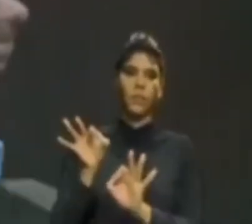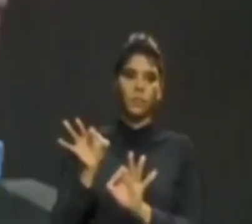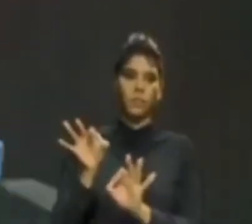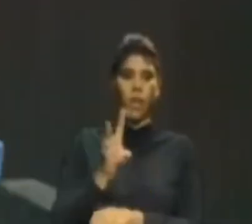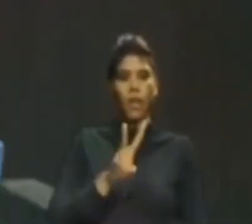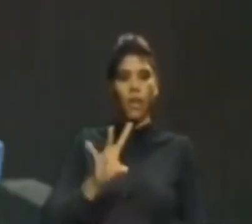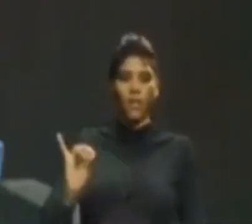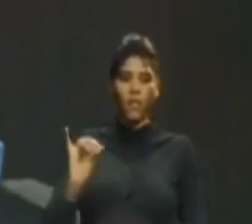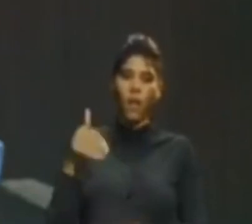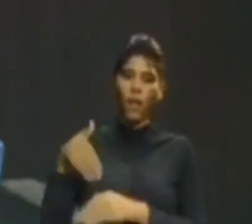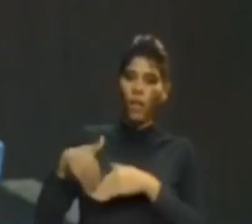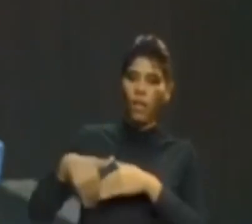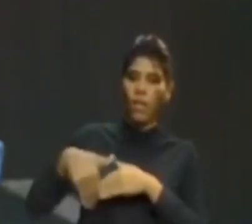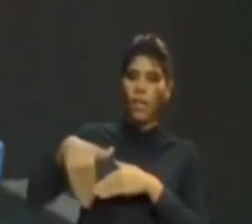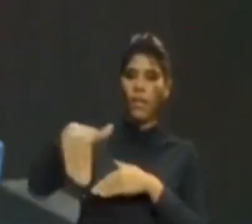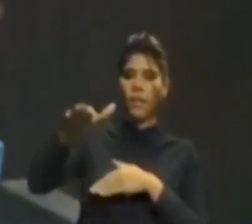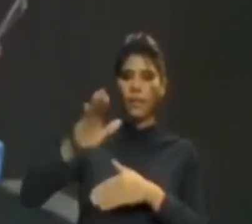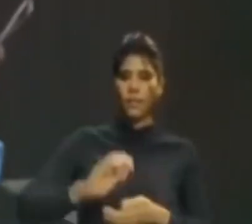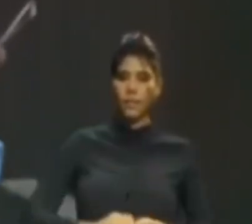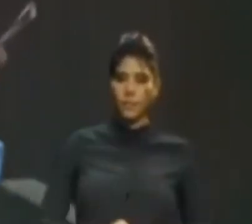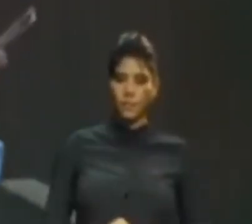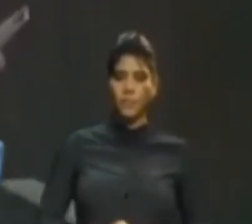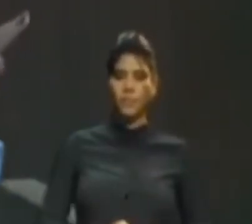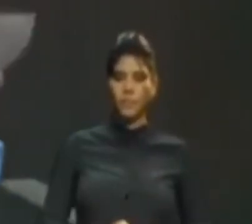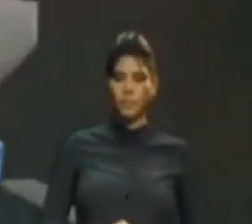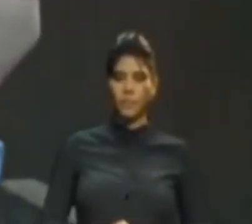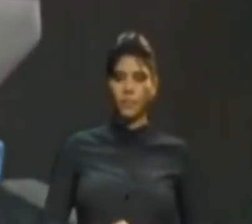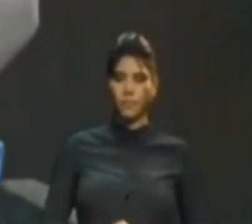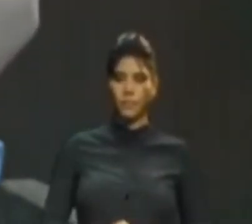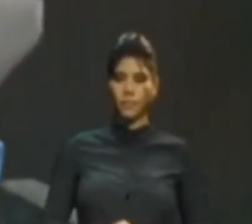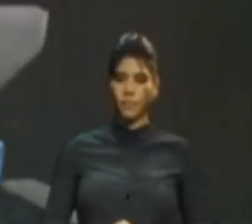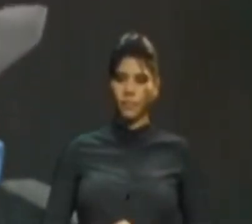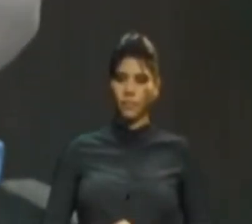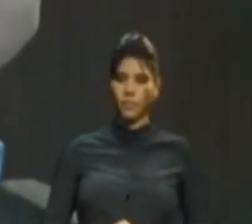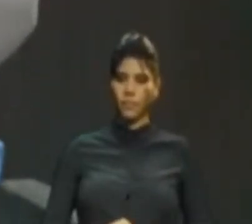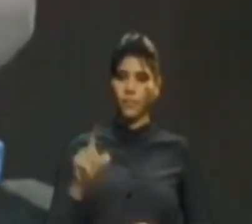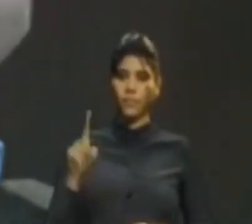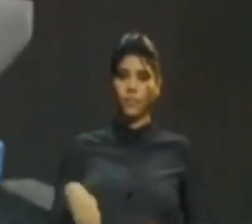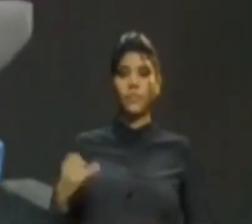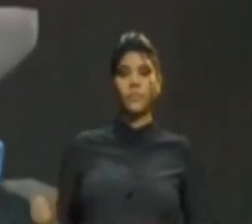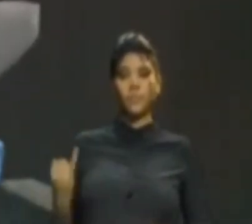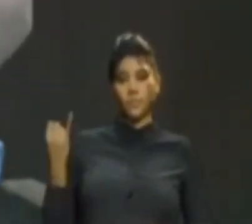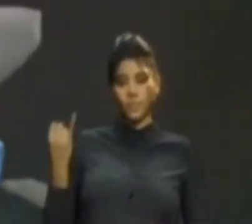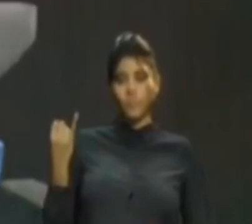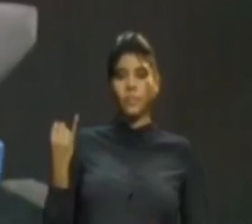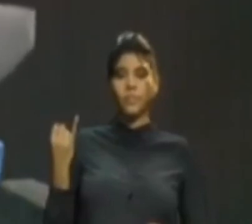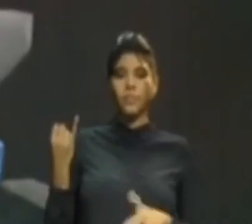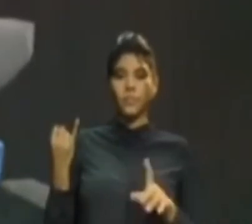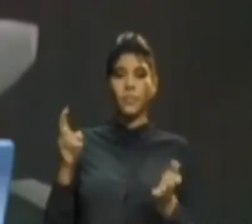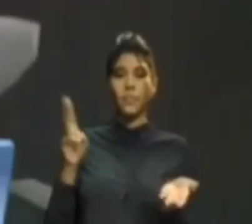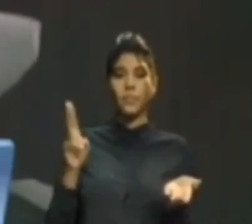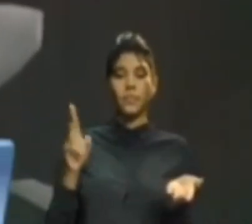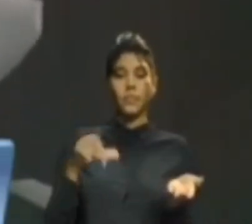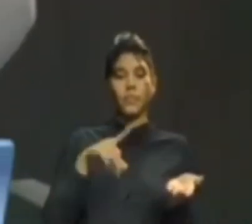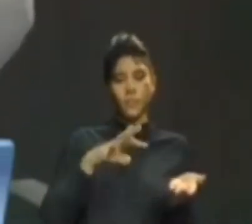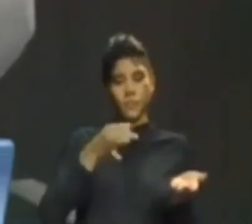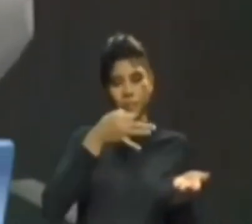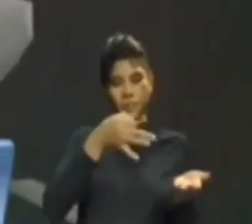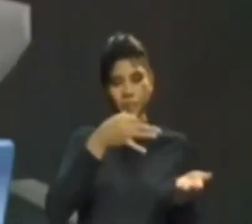vai se ela vai continuar é muito importante e os usuários argumentam isso